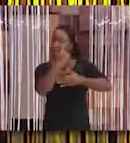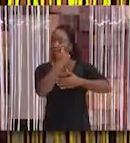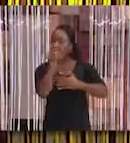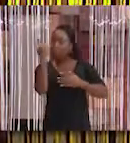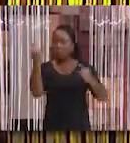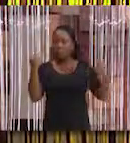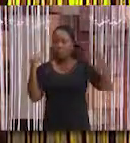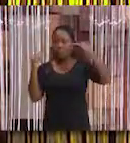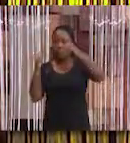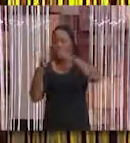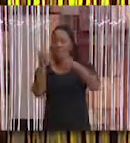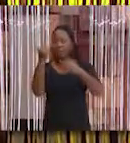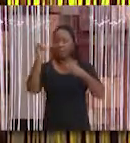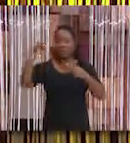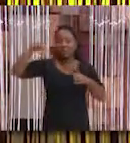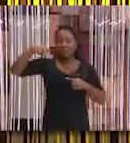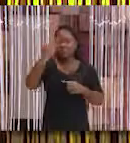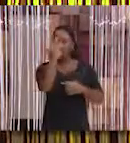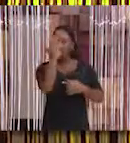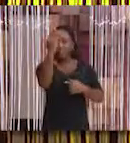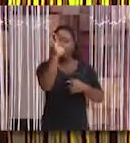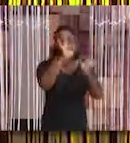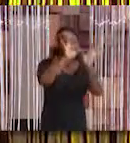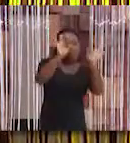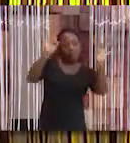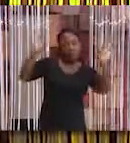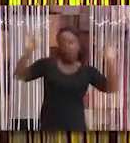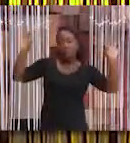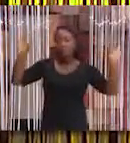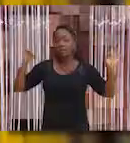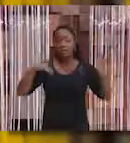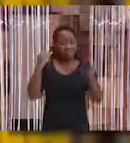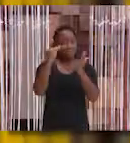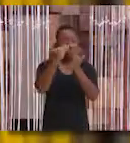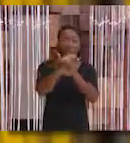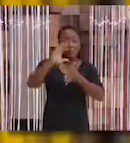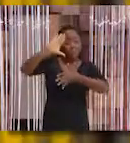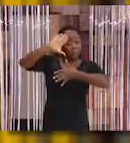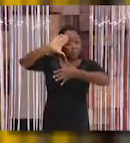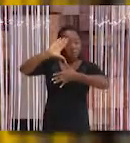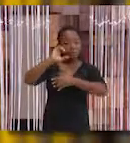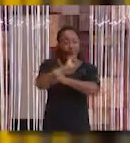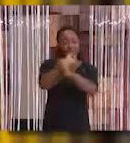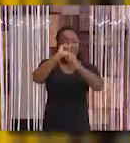retina, que é de 1 para 10 metros de visão frontal e periférica. Para mais que